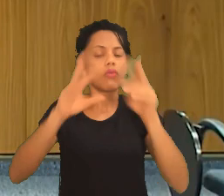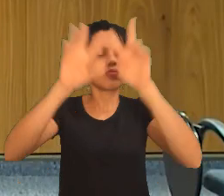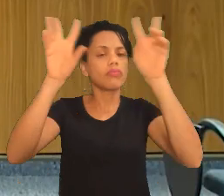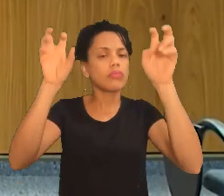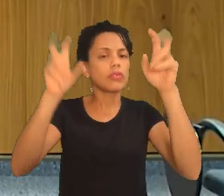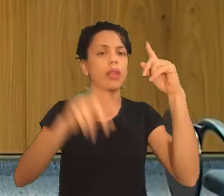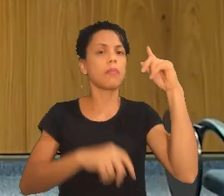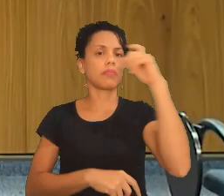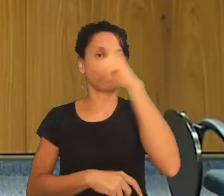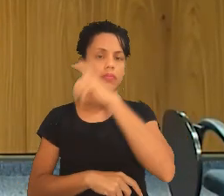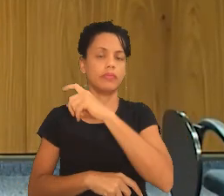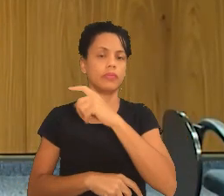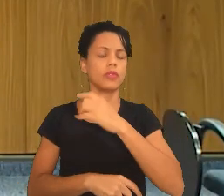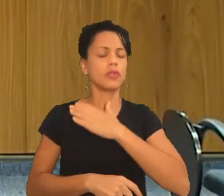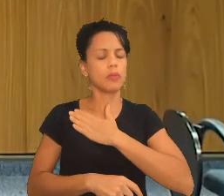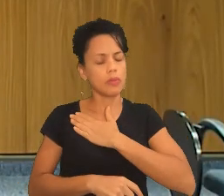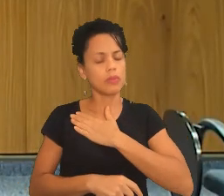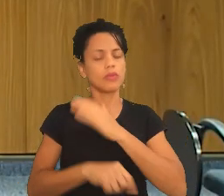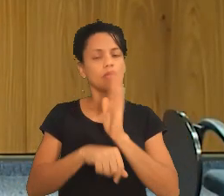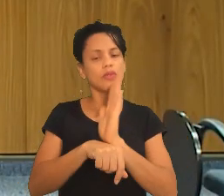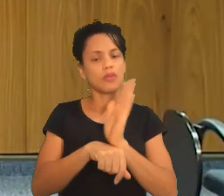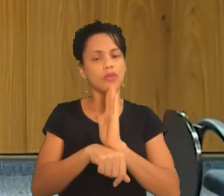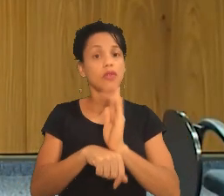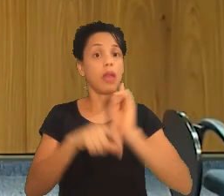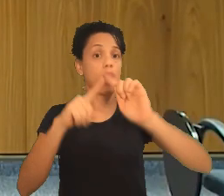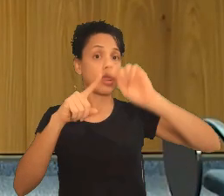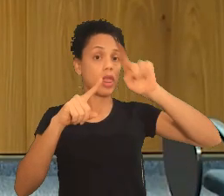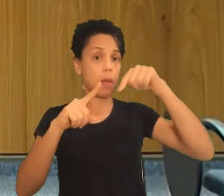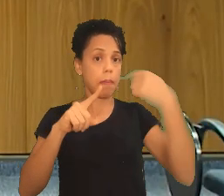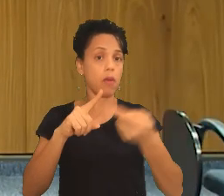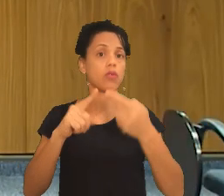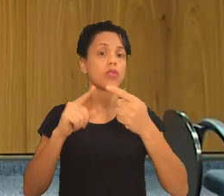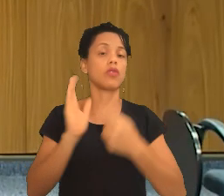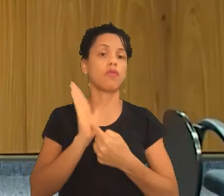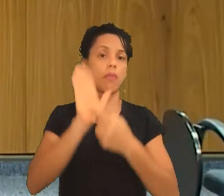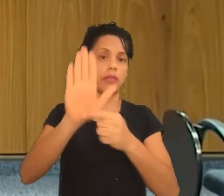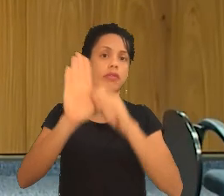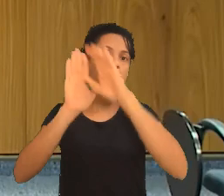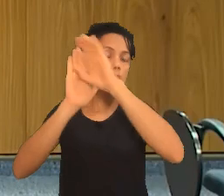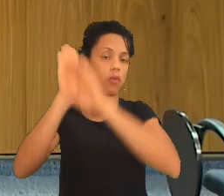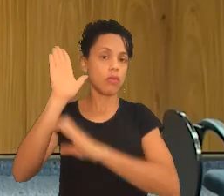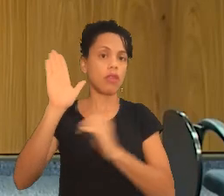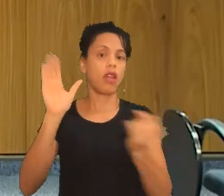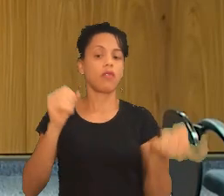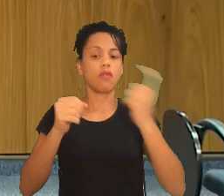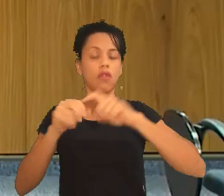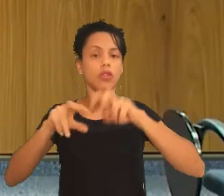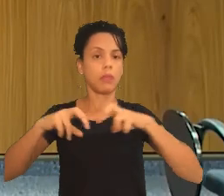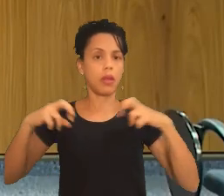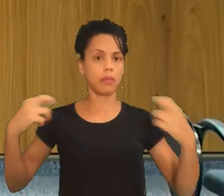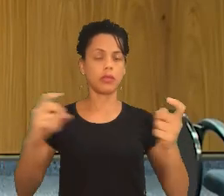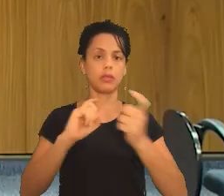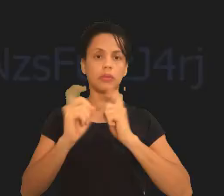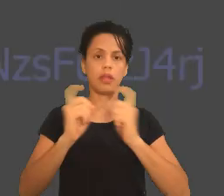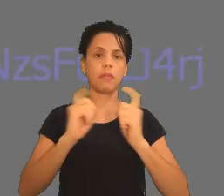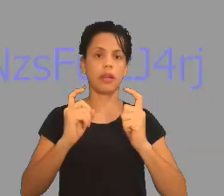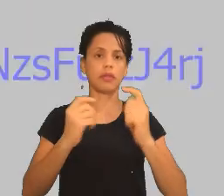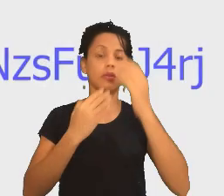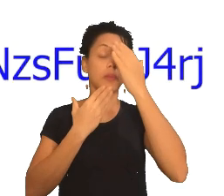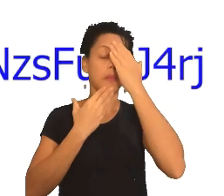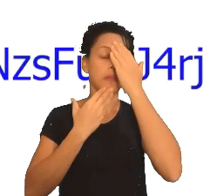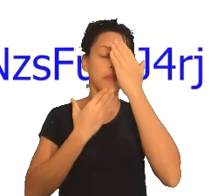do filme. Depois eu vou fazer a apresentação do currículo, a gente volta para a mesa para o debate. Obrigada.